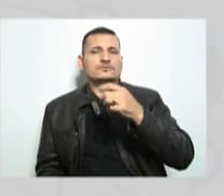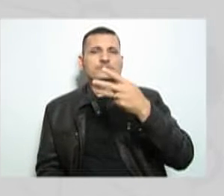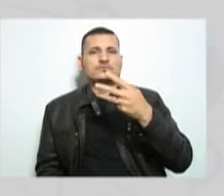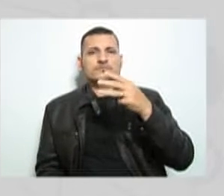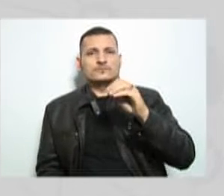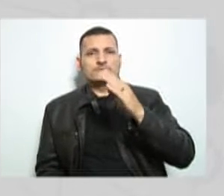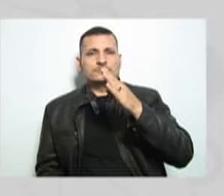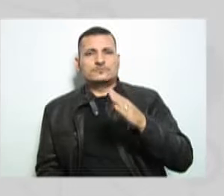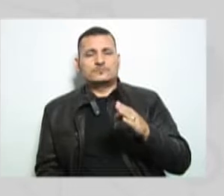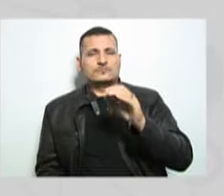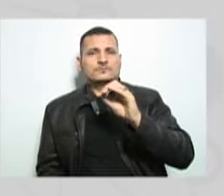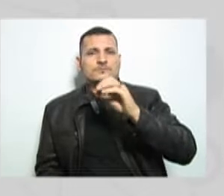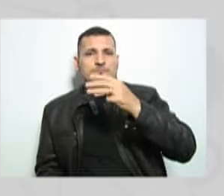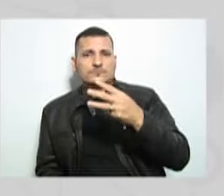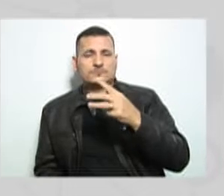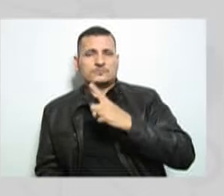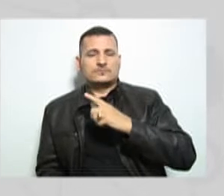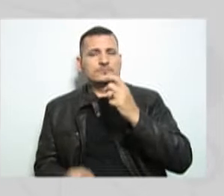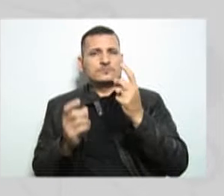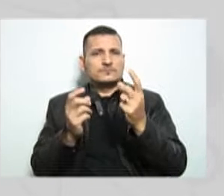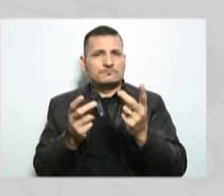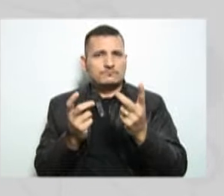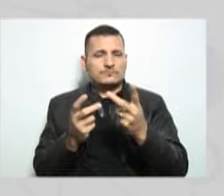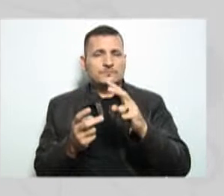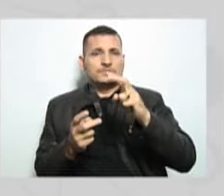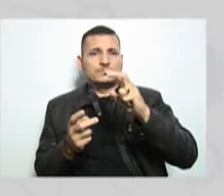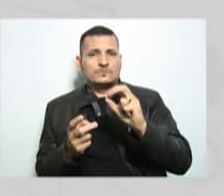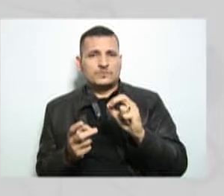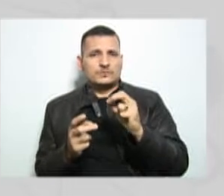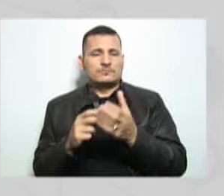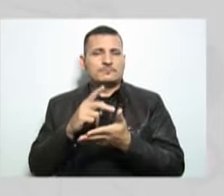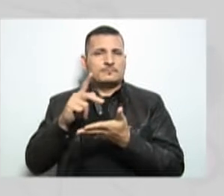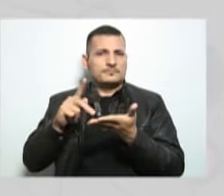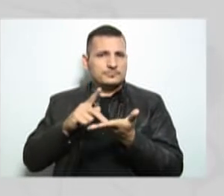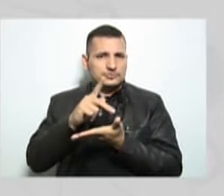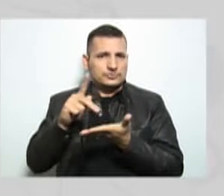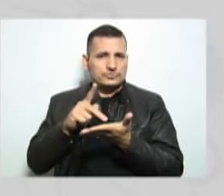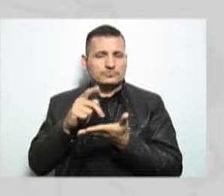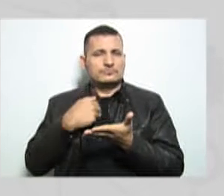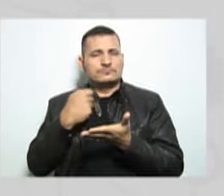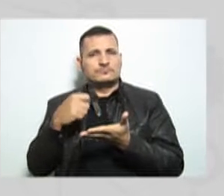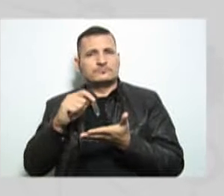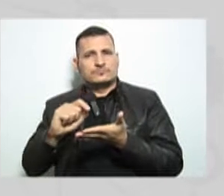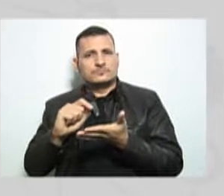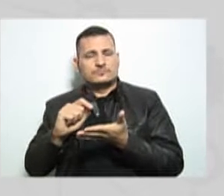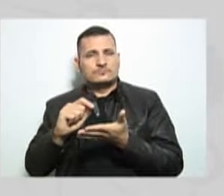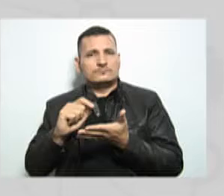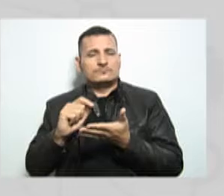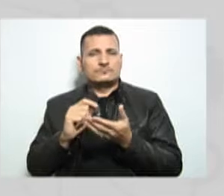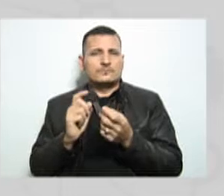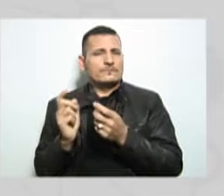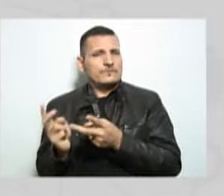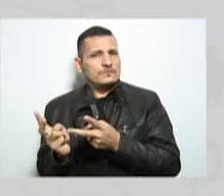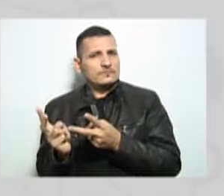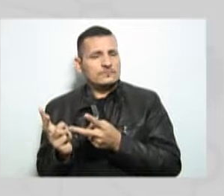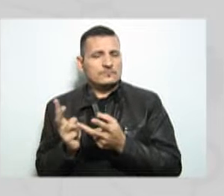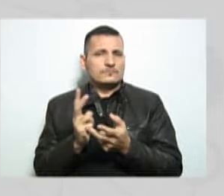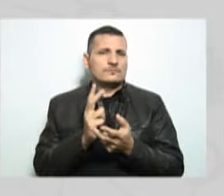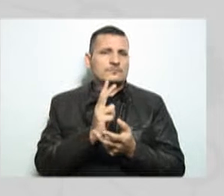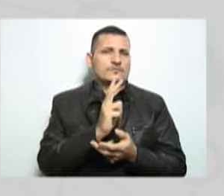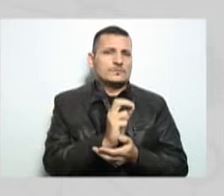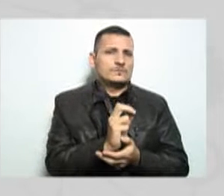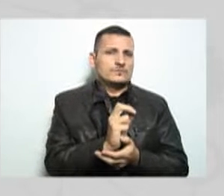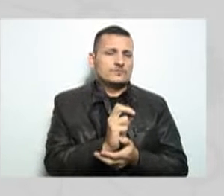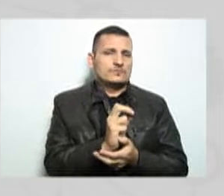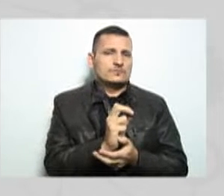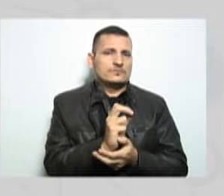venda de 50 pudins, ou seja, o que eu preciso é da venda e de 50, da quantidade. De